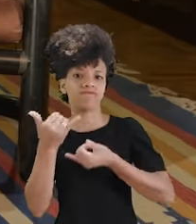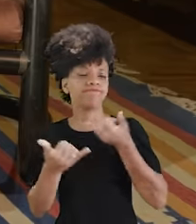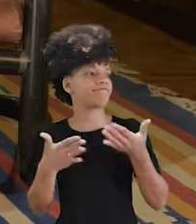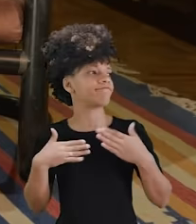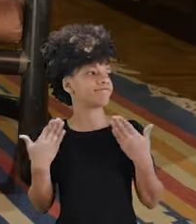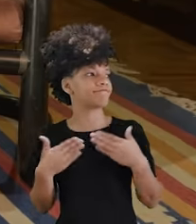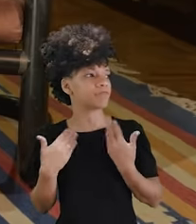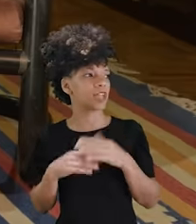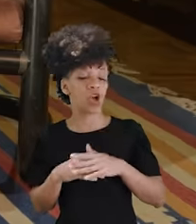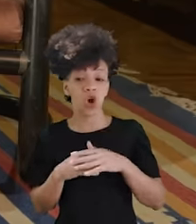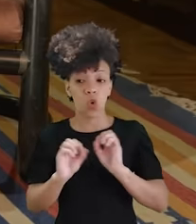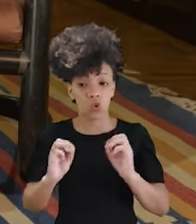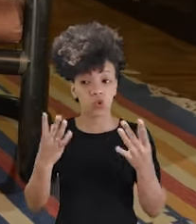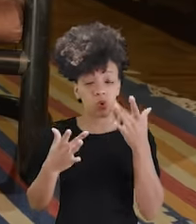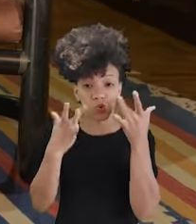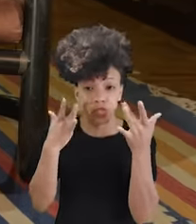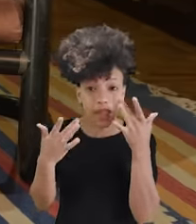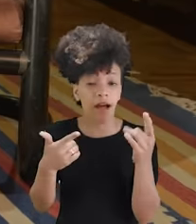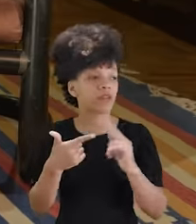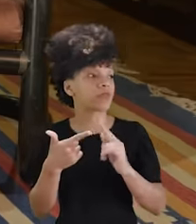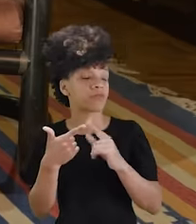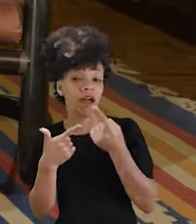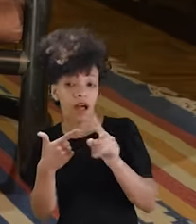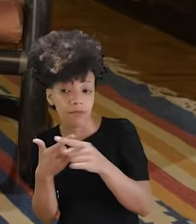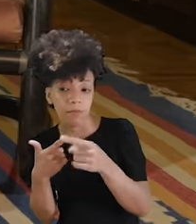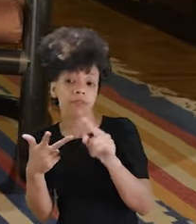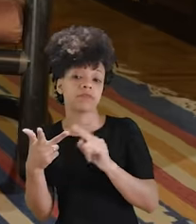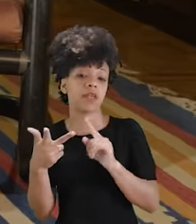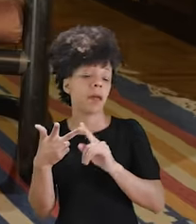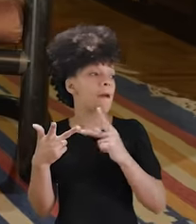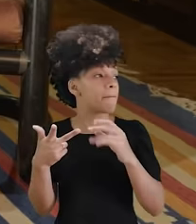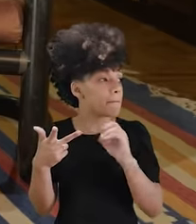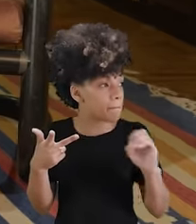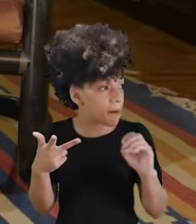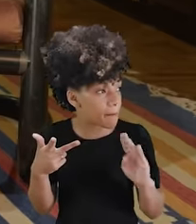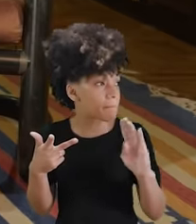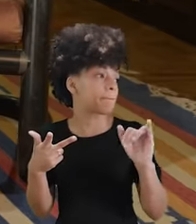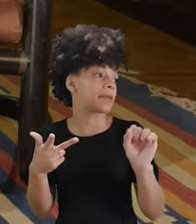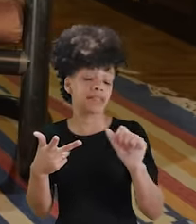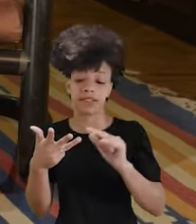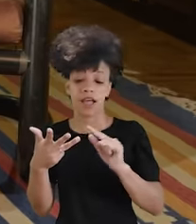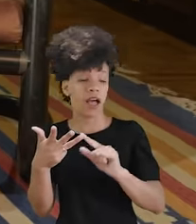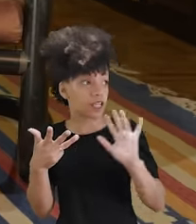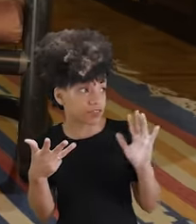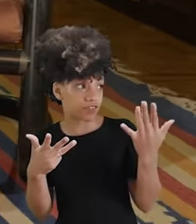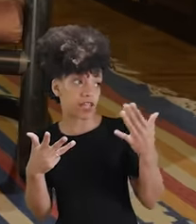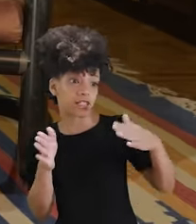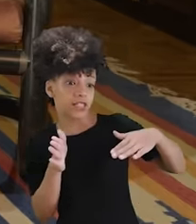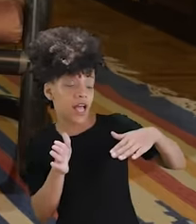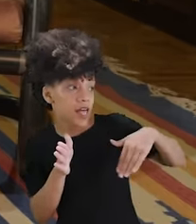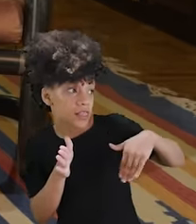ou seja o show 14 as bandas dos pubs as festas na